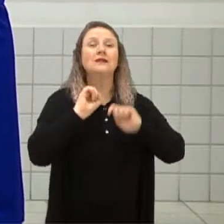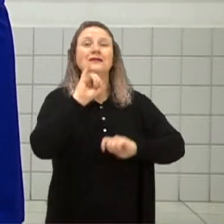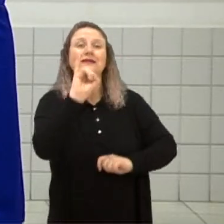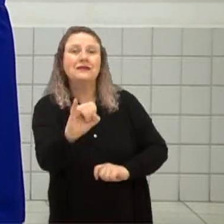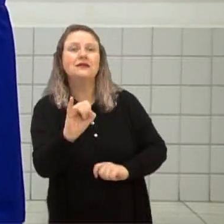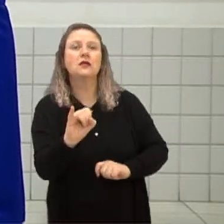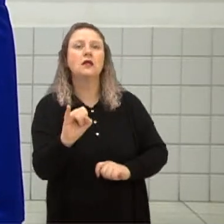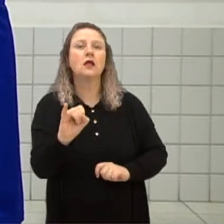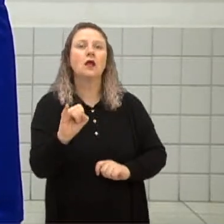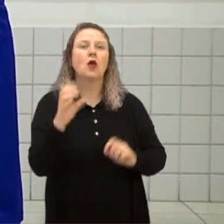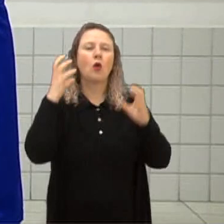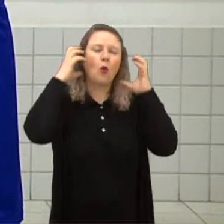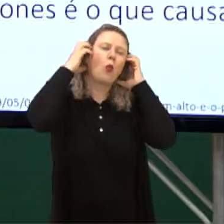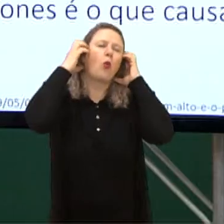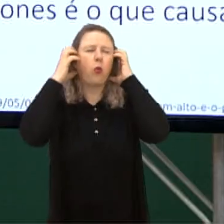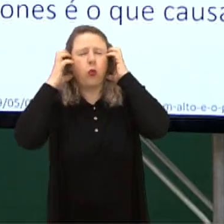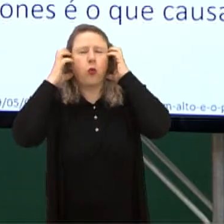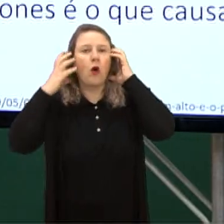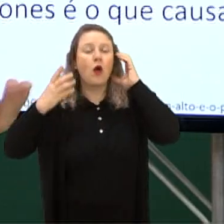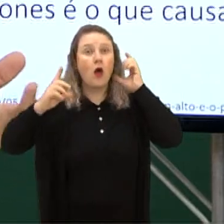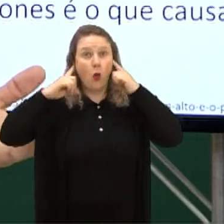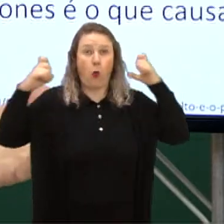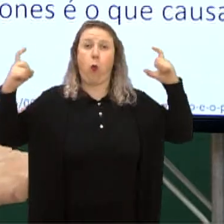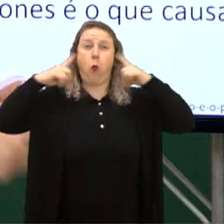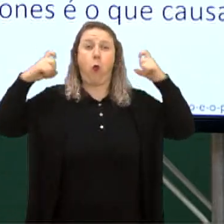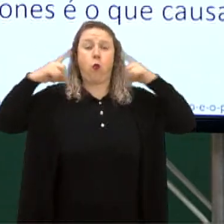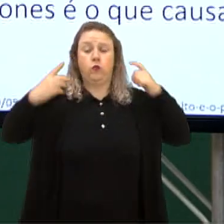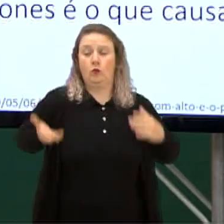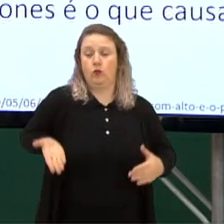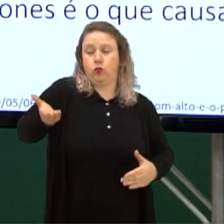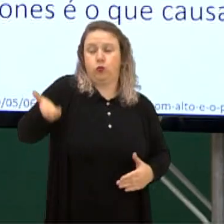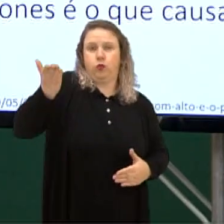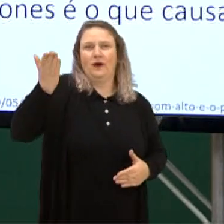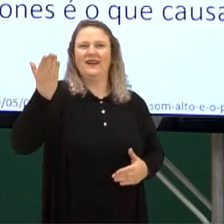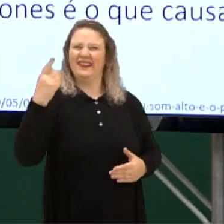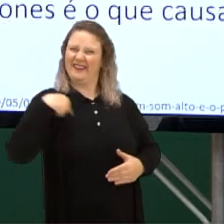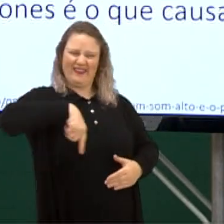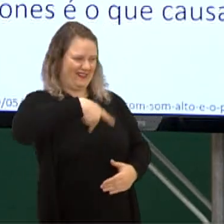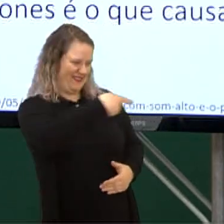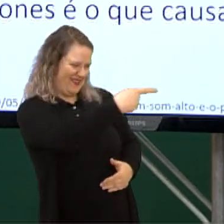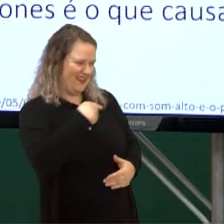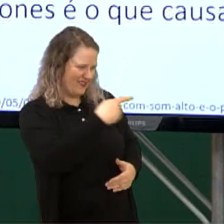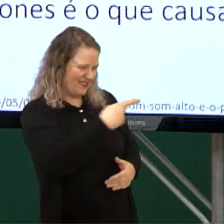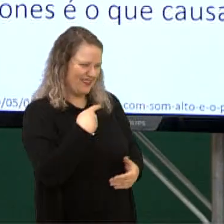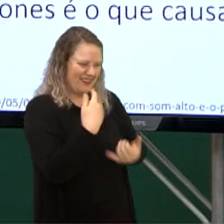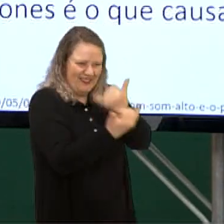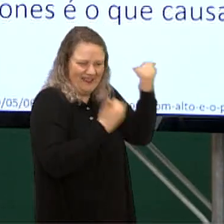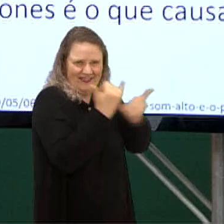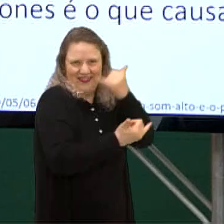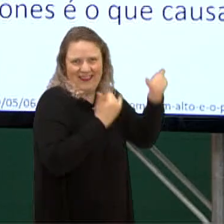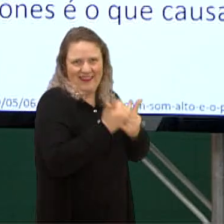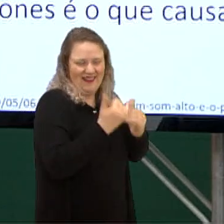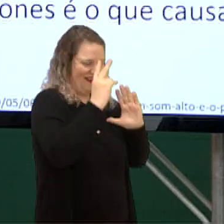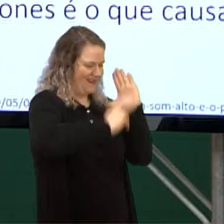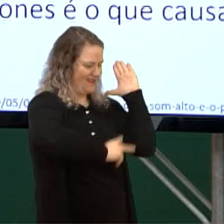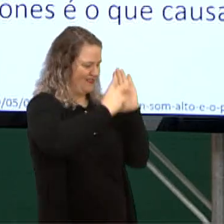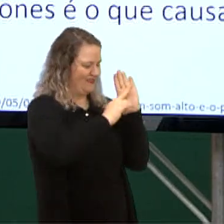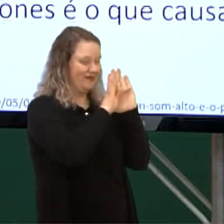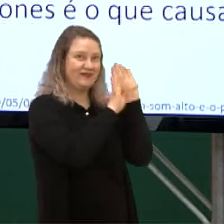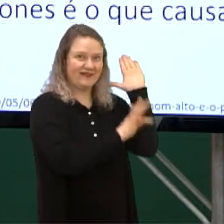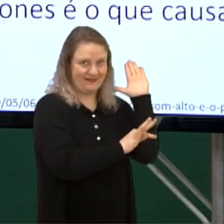se a gente utilizar o fone muito alto. A gente fez aqui uma brincadeira, lógico, que eu estava prestando atenção que a Fran estava fazendo a leitura do